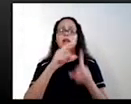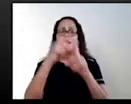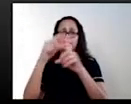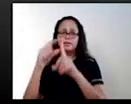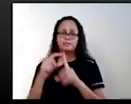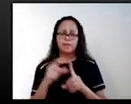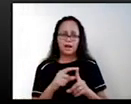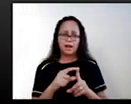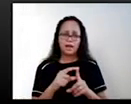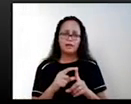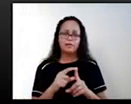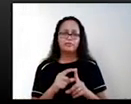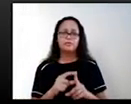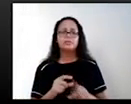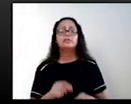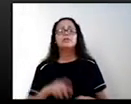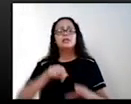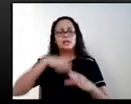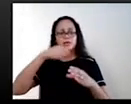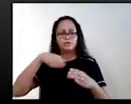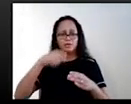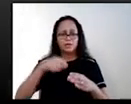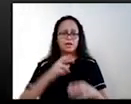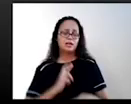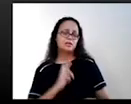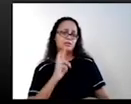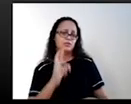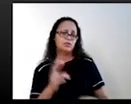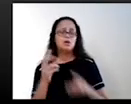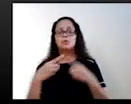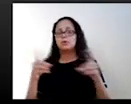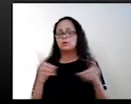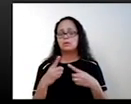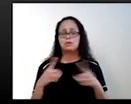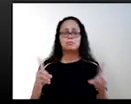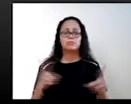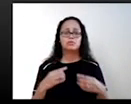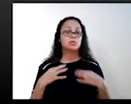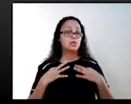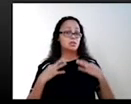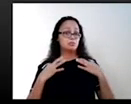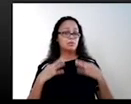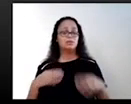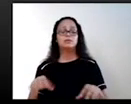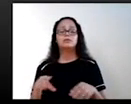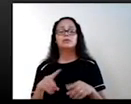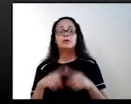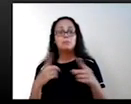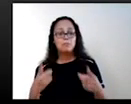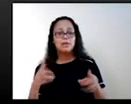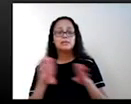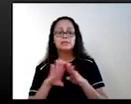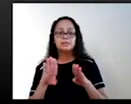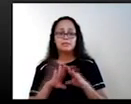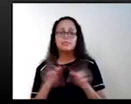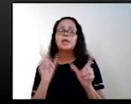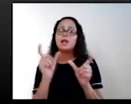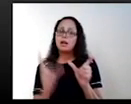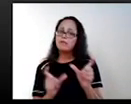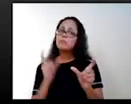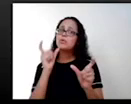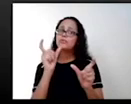na fauna, flora, música, religião, vestimentas, etc. Né? Mas também na